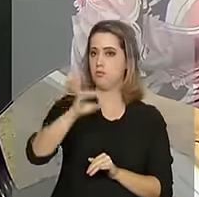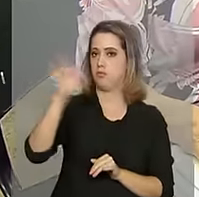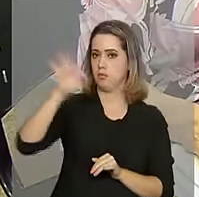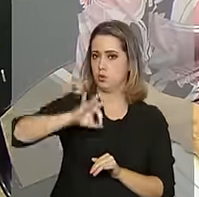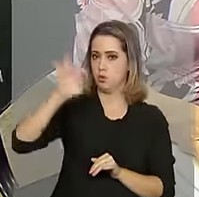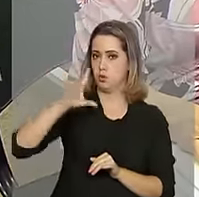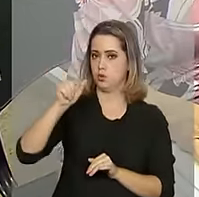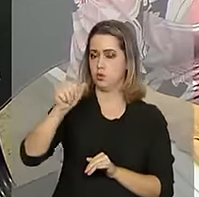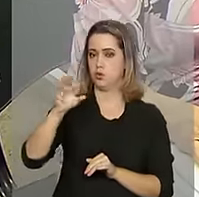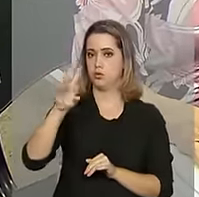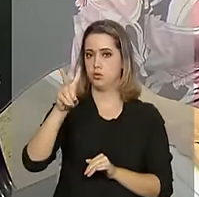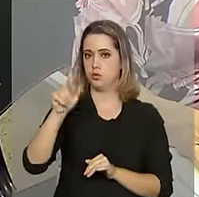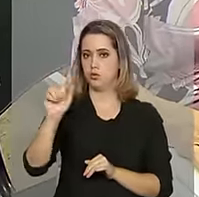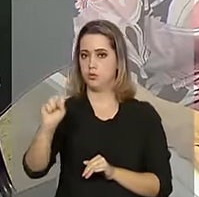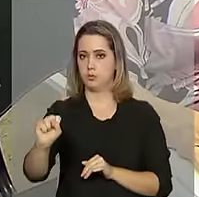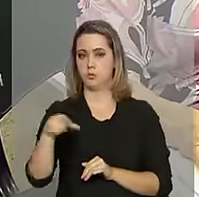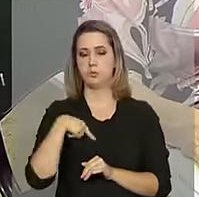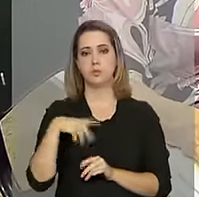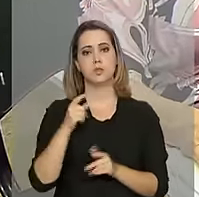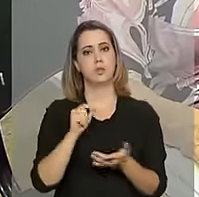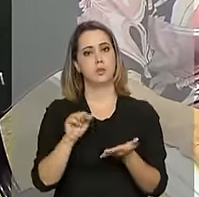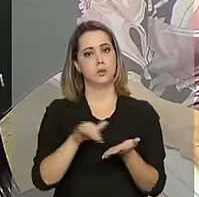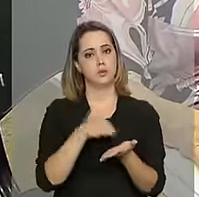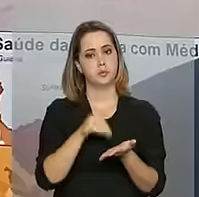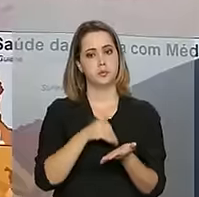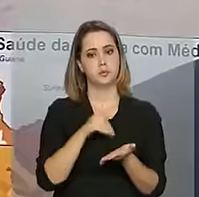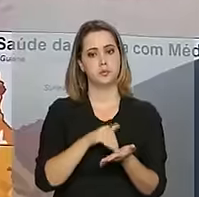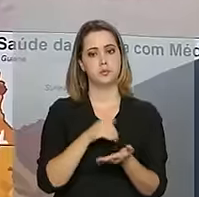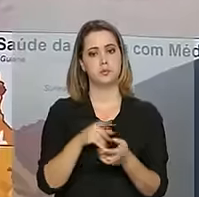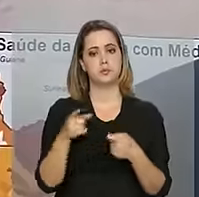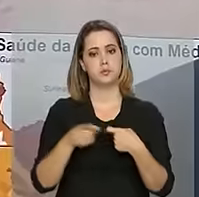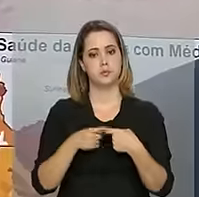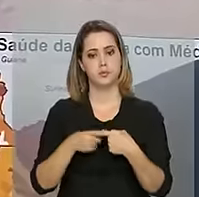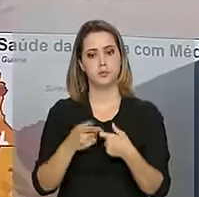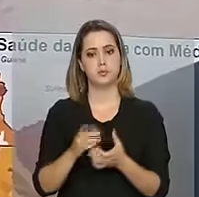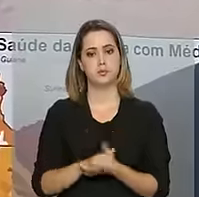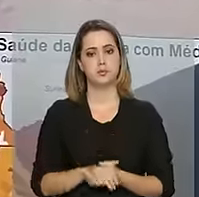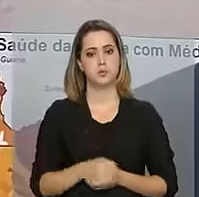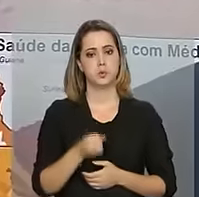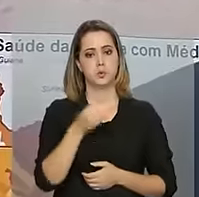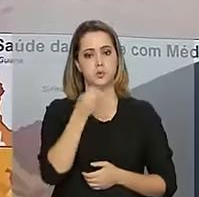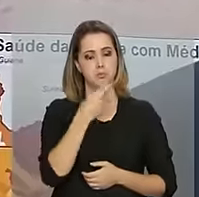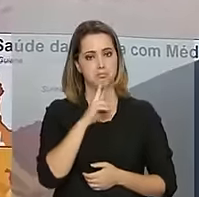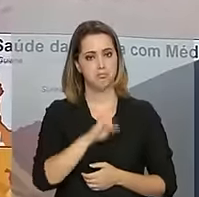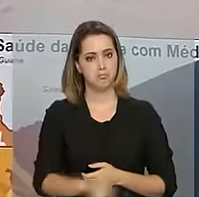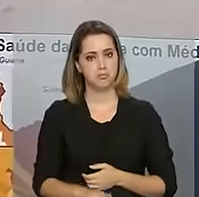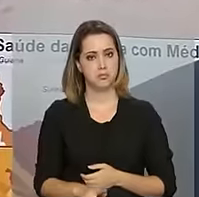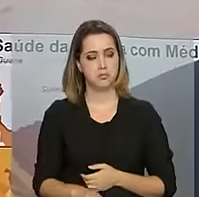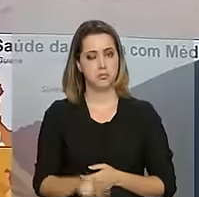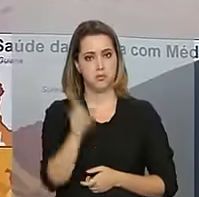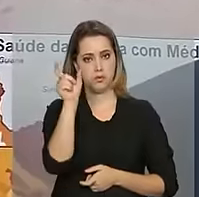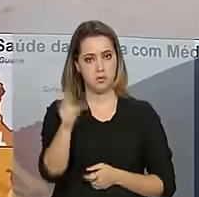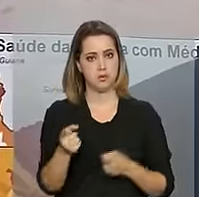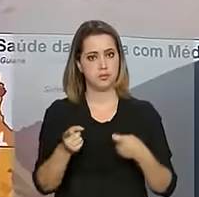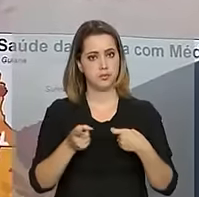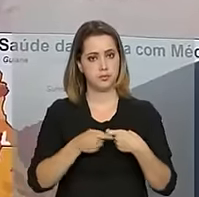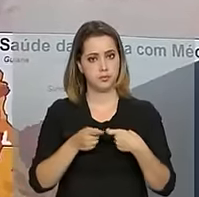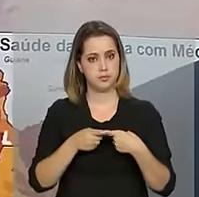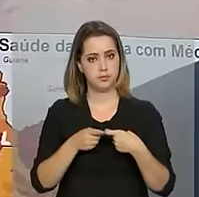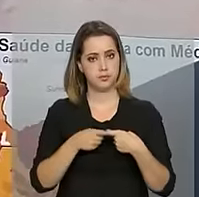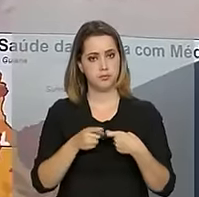90% das vagas preenchidas por médicos brasileiros. Nós tivemos esse ótimo resultado, aí os médicos